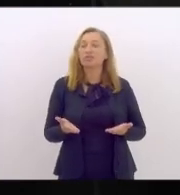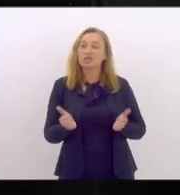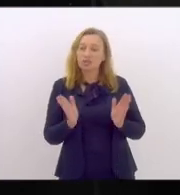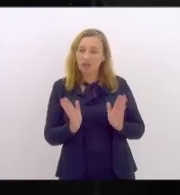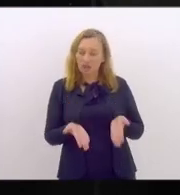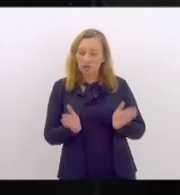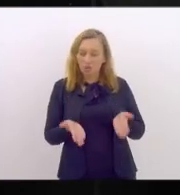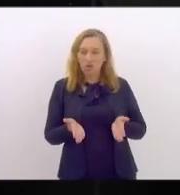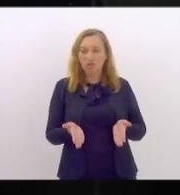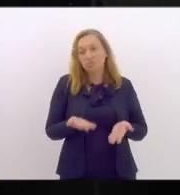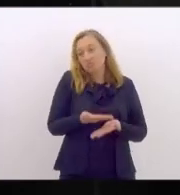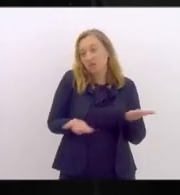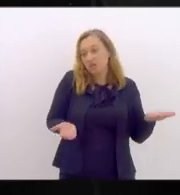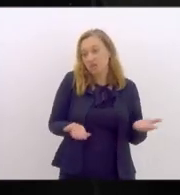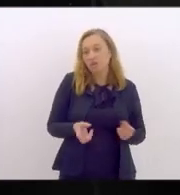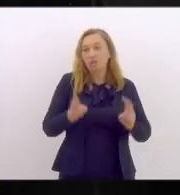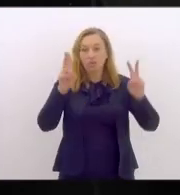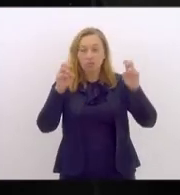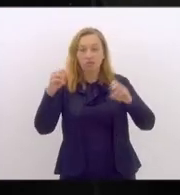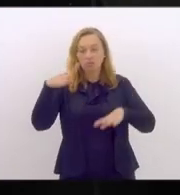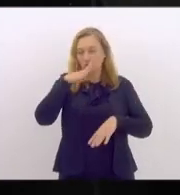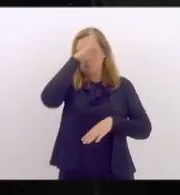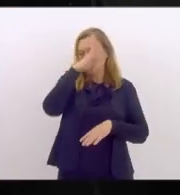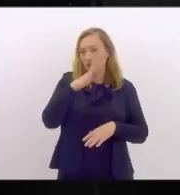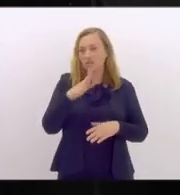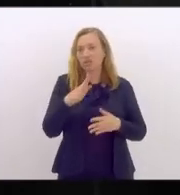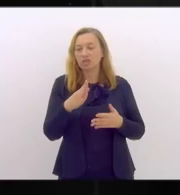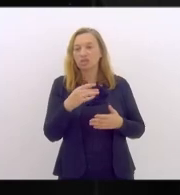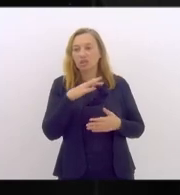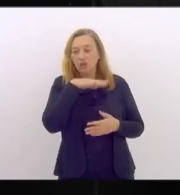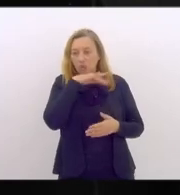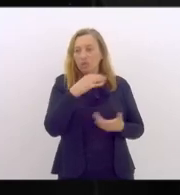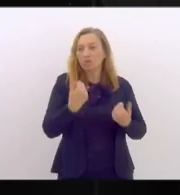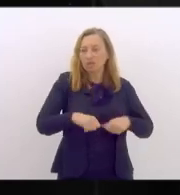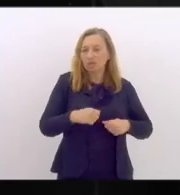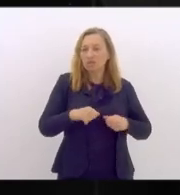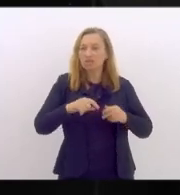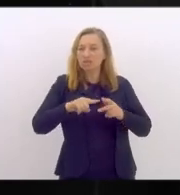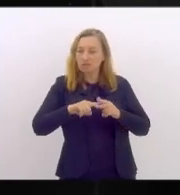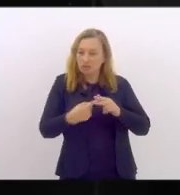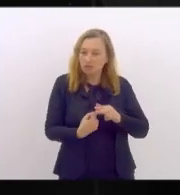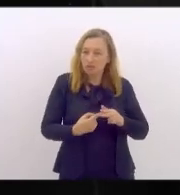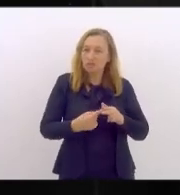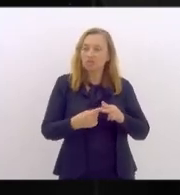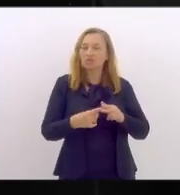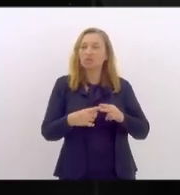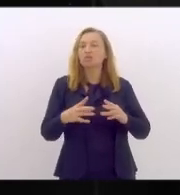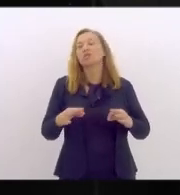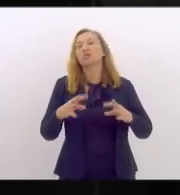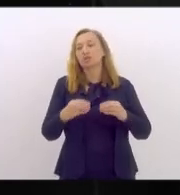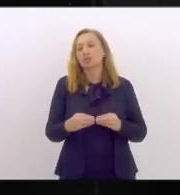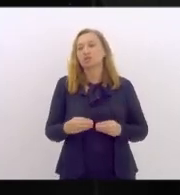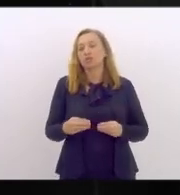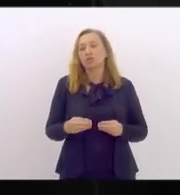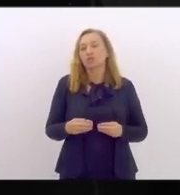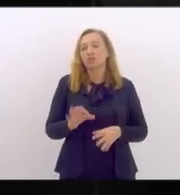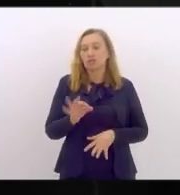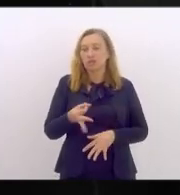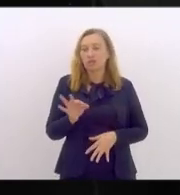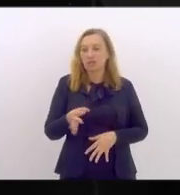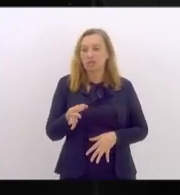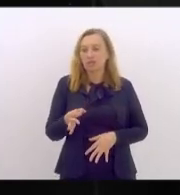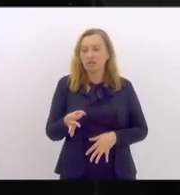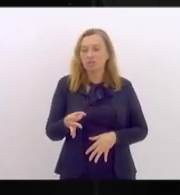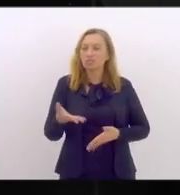tema de bolsonaro colocaram na lata do lixo e é preciso agora reescrevê-lo refazê-lo sobretudo e preferencialmente de